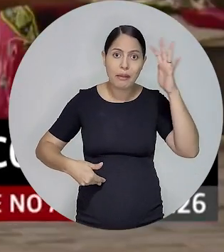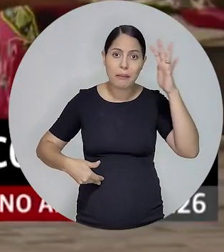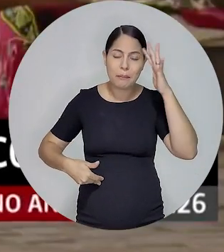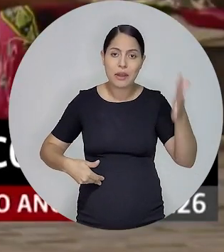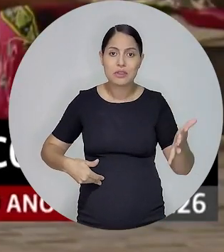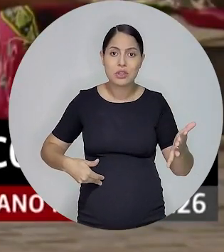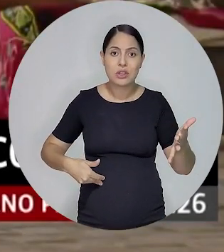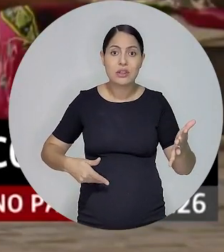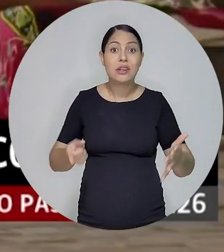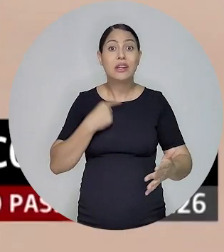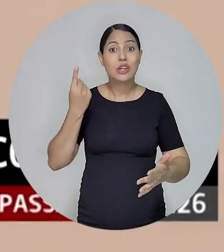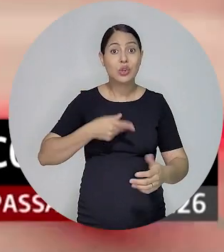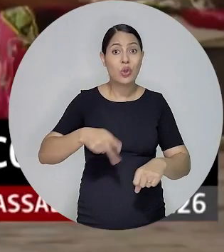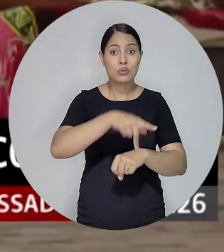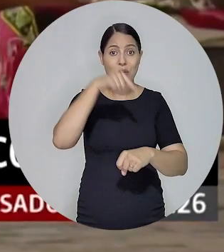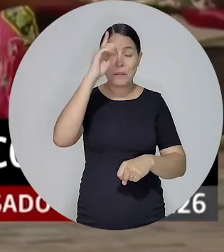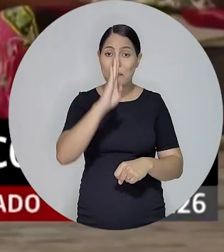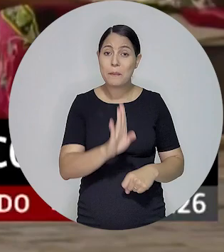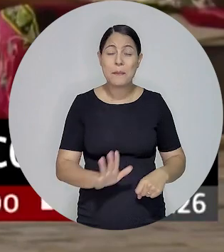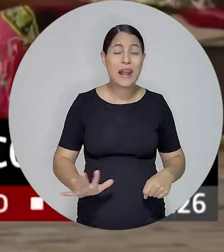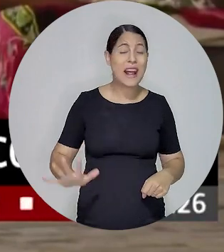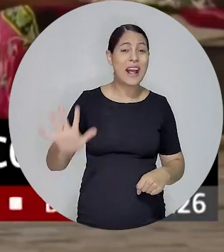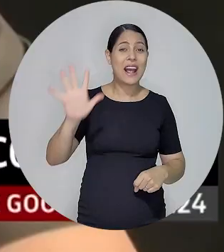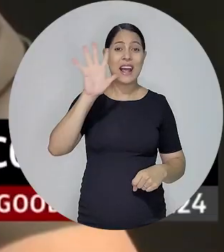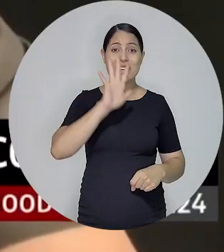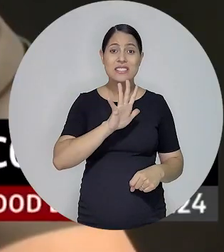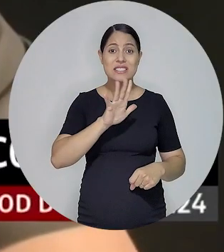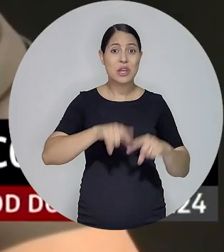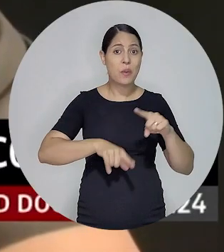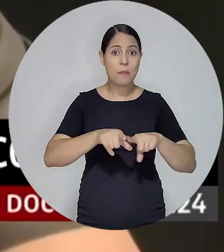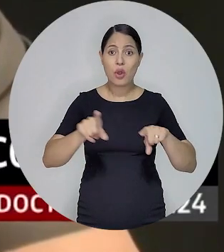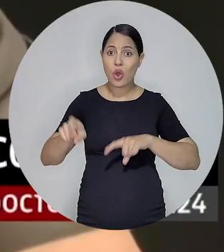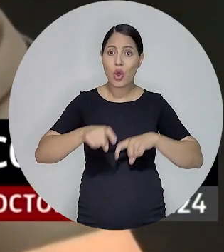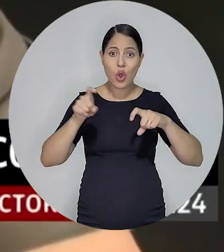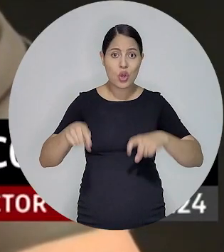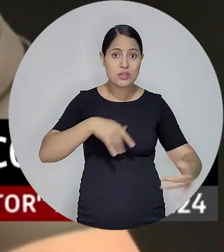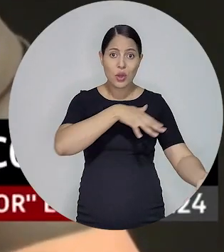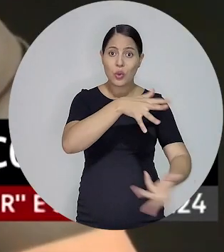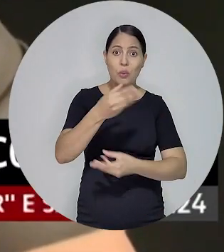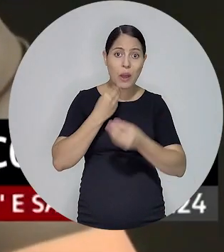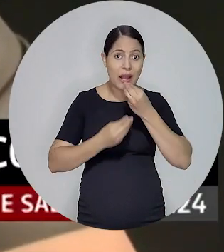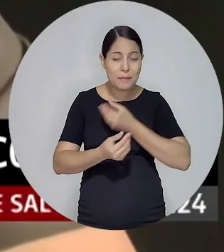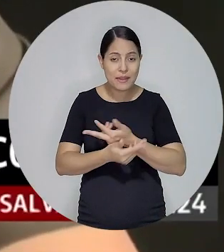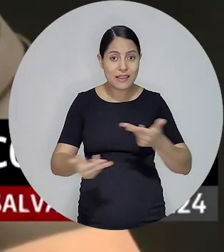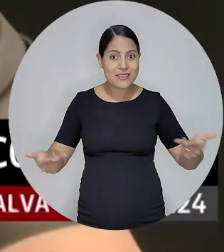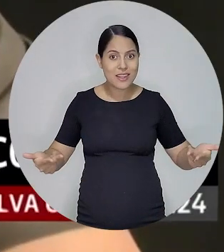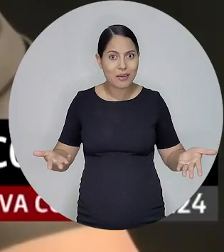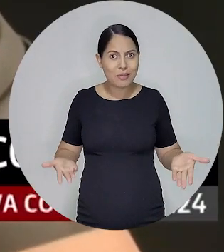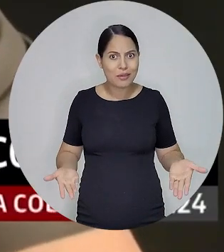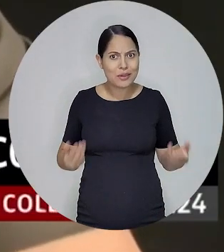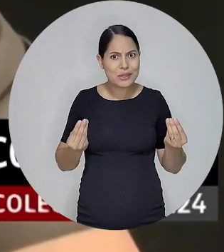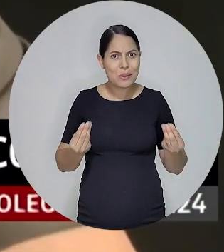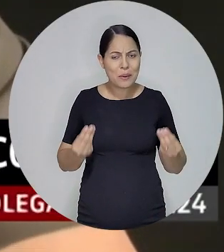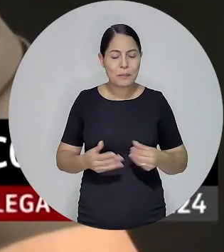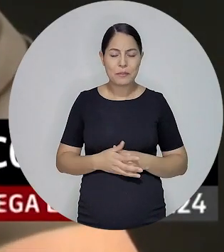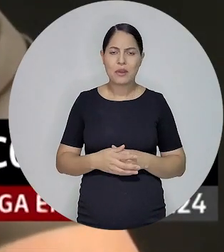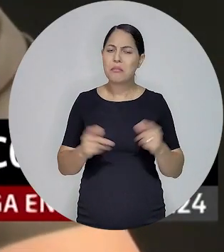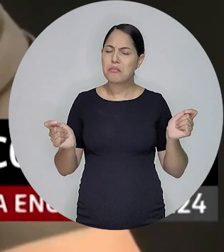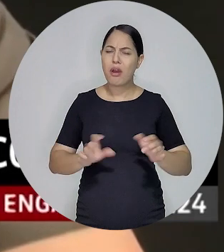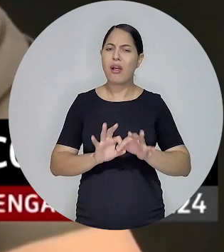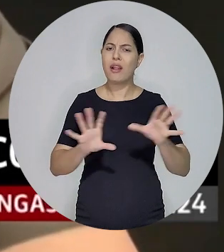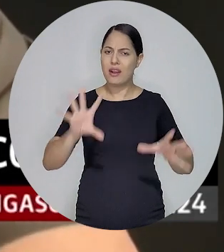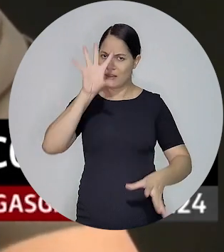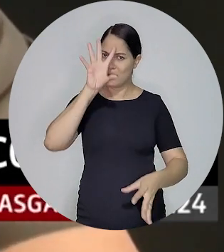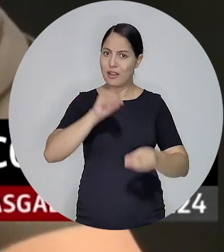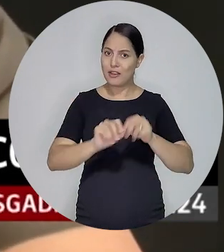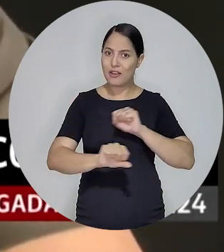fome num país que é um dos maiores produtores de alimentos do mundo. O pacto pelos 15% com fome. O que a gente entende é que todo